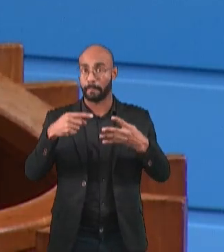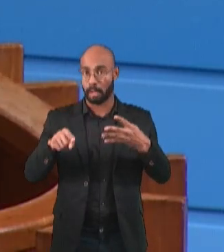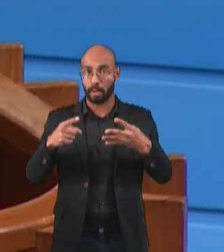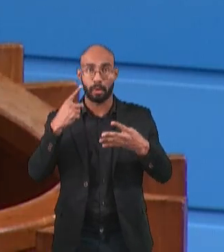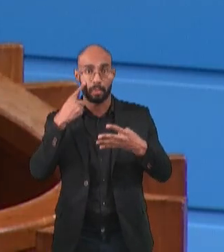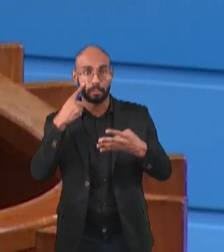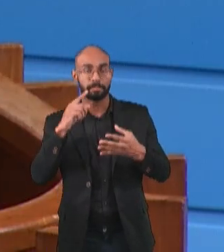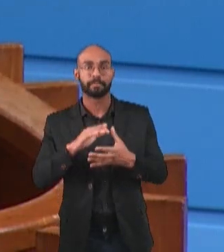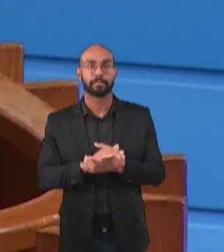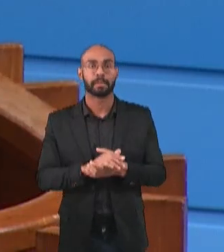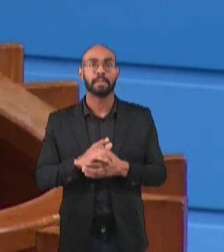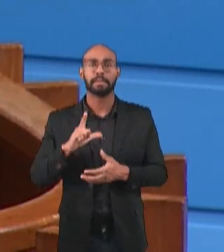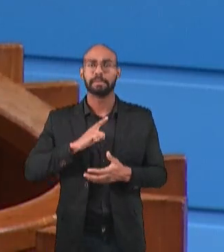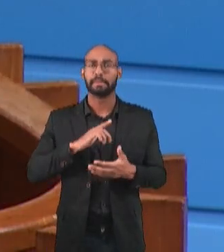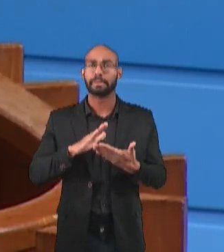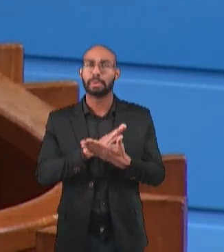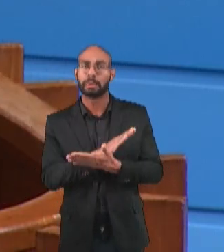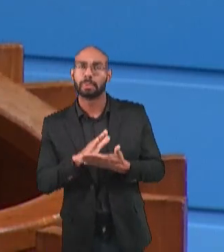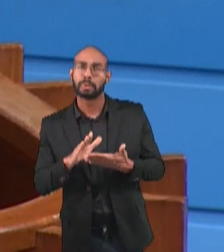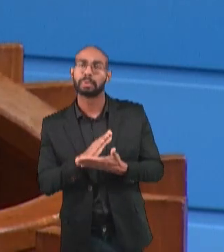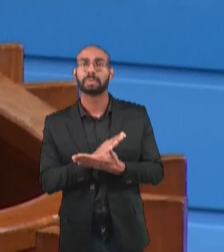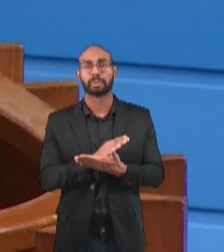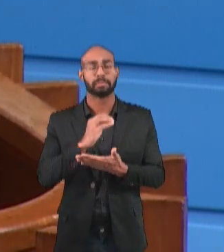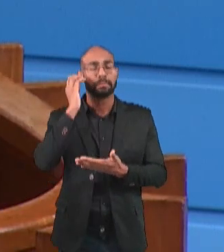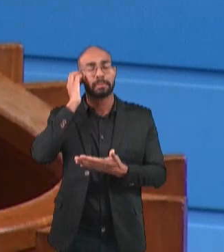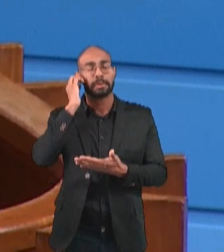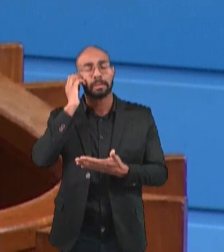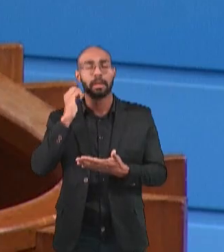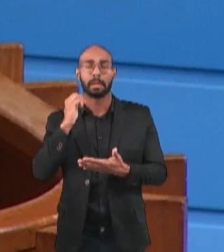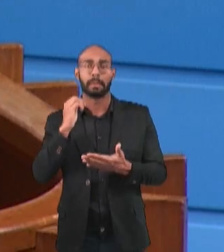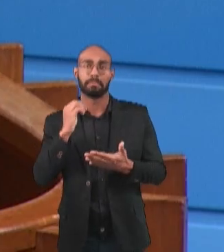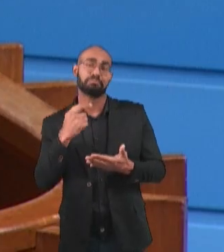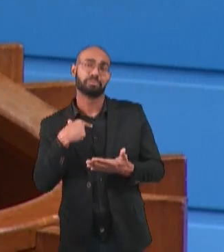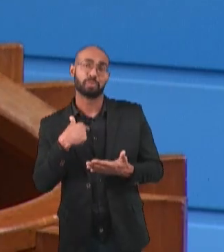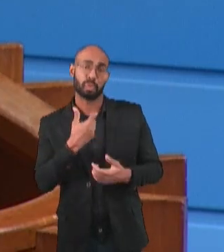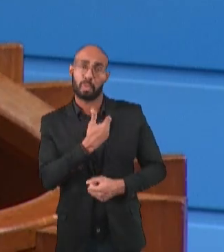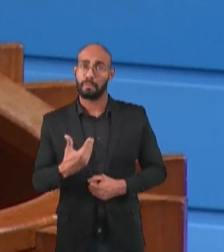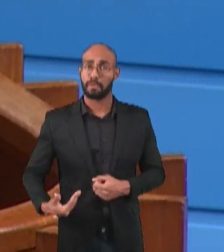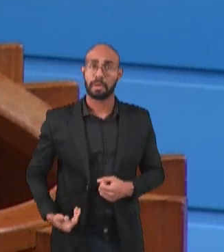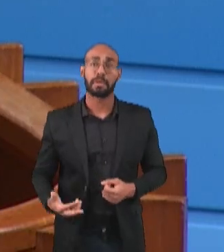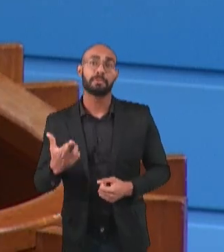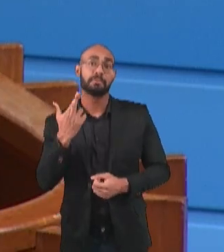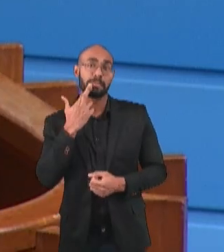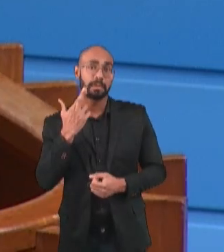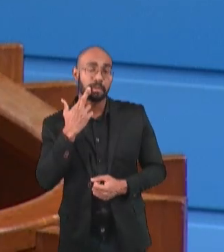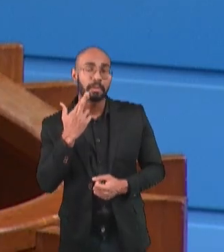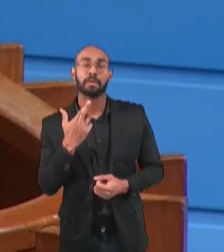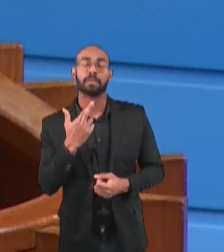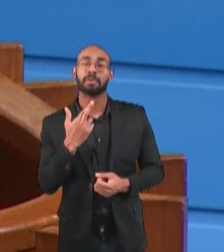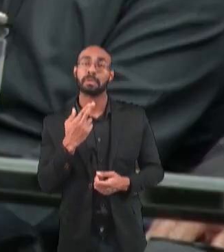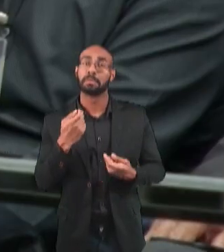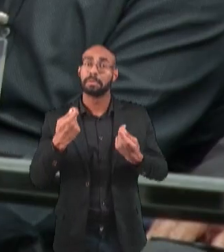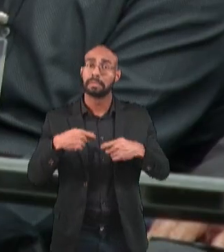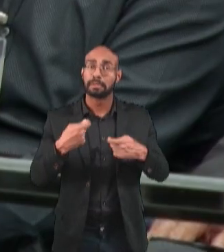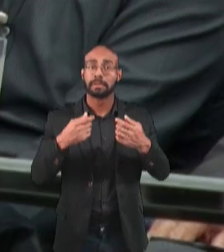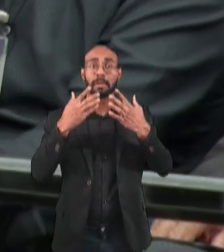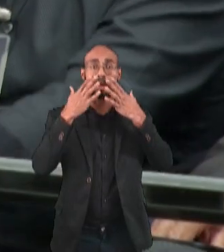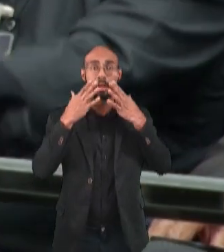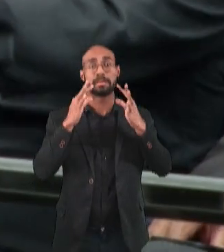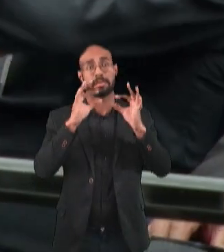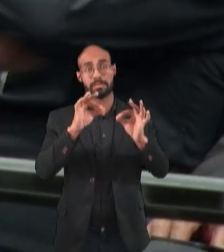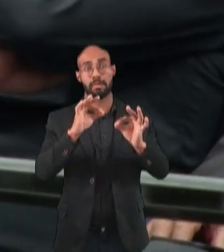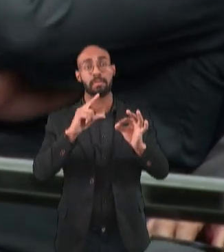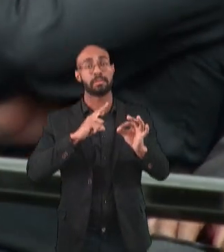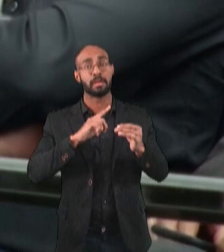algumas quebras de discurso do governo Riedel são precisas e